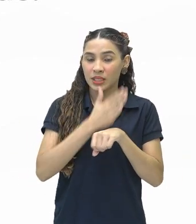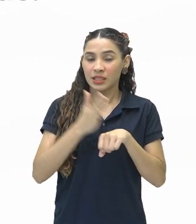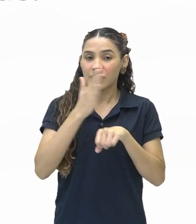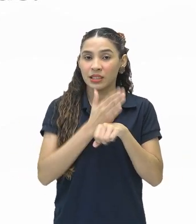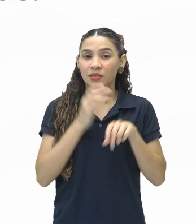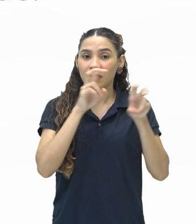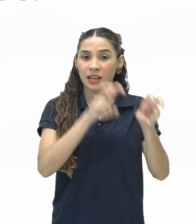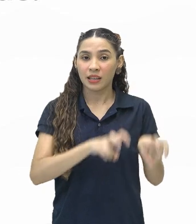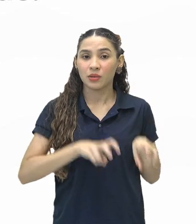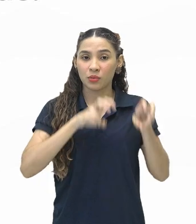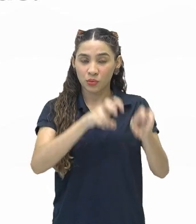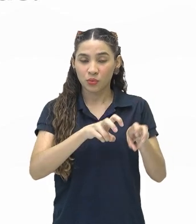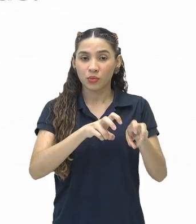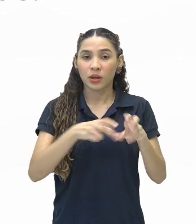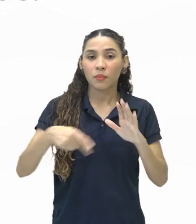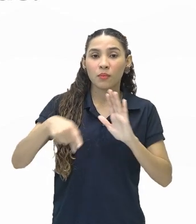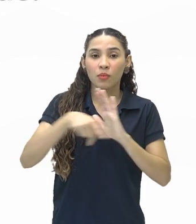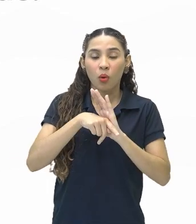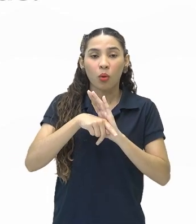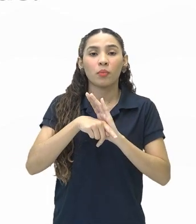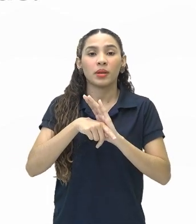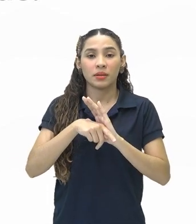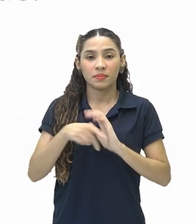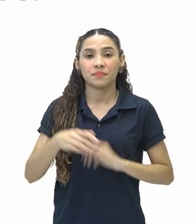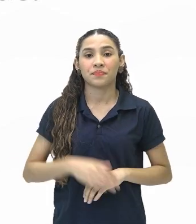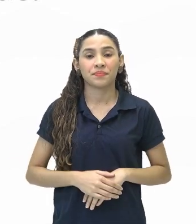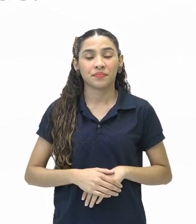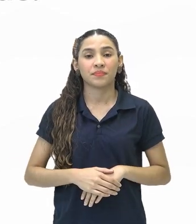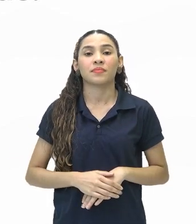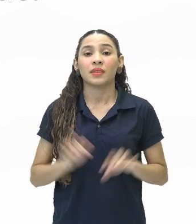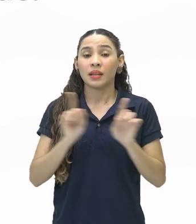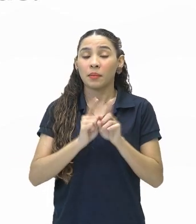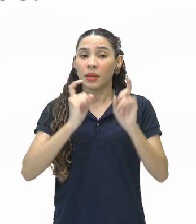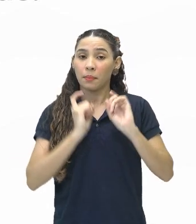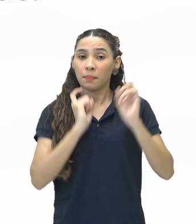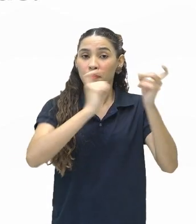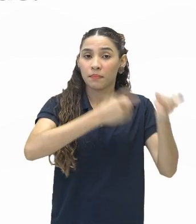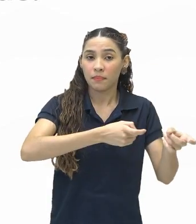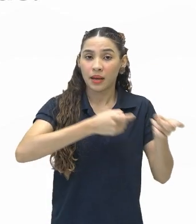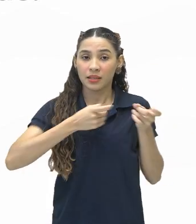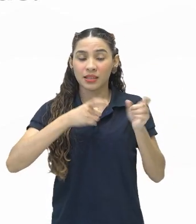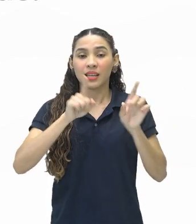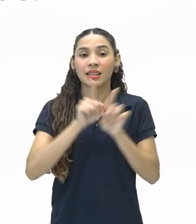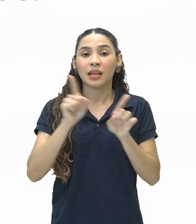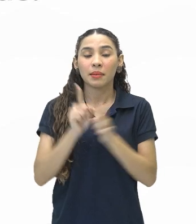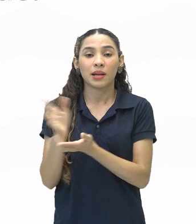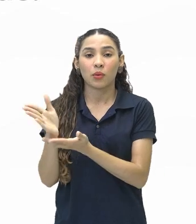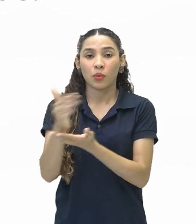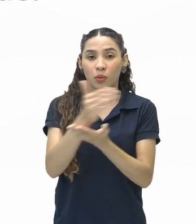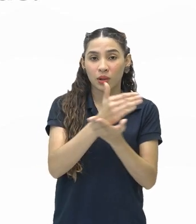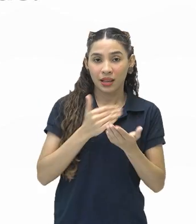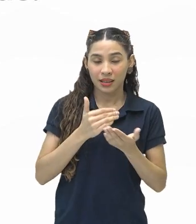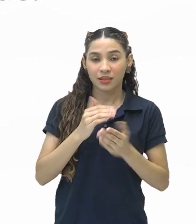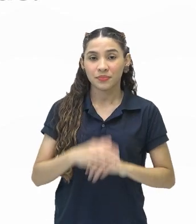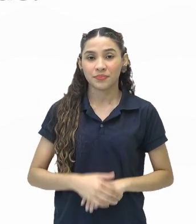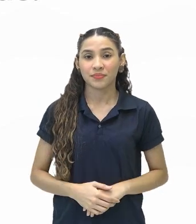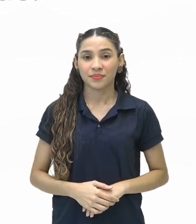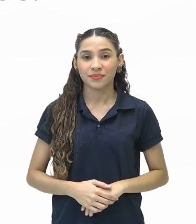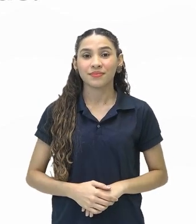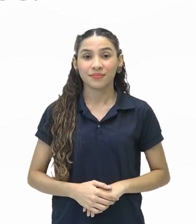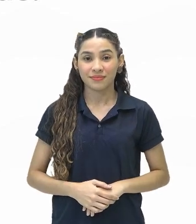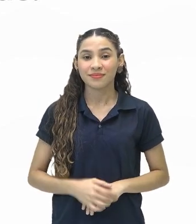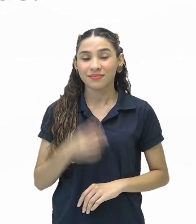a agricultura de subsistência, a pesca e a coleta.